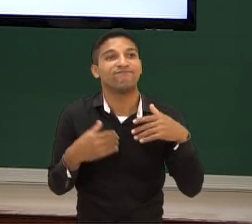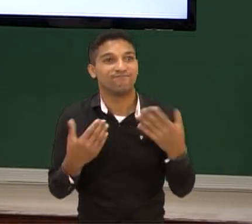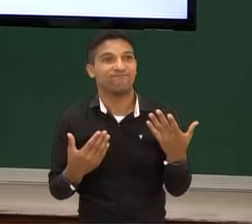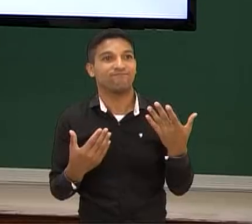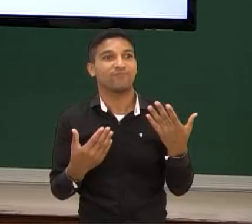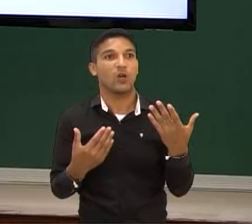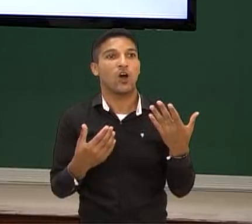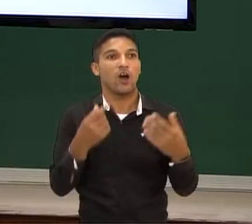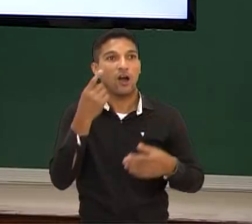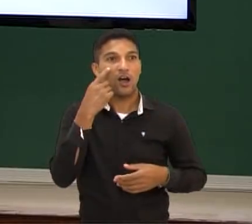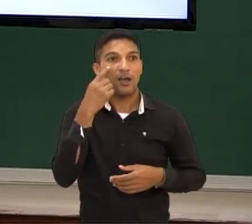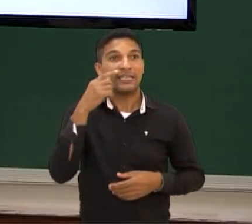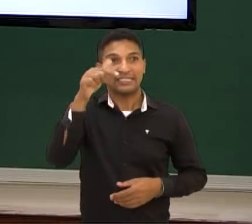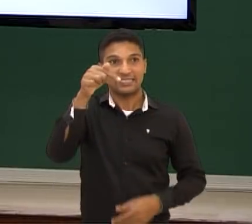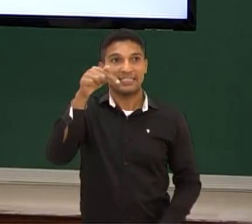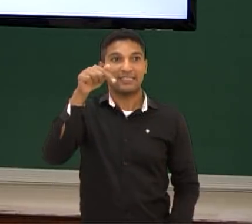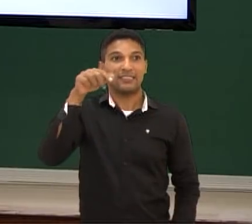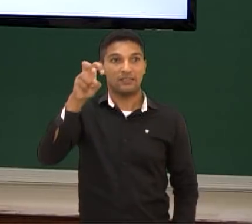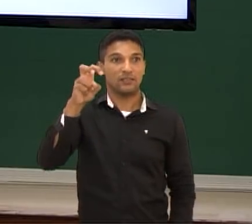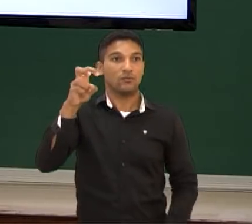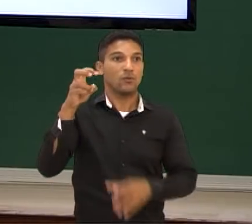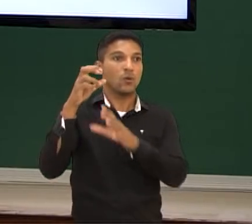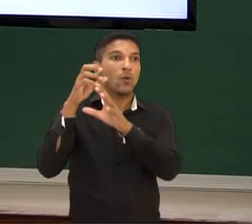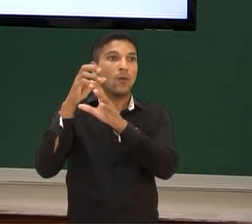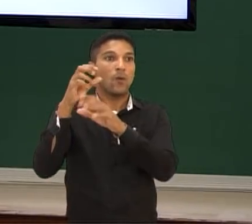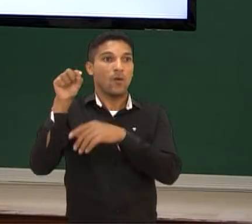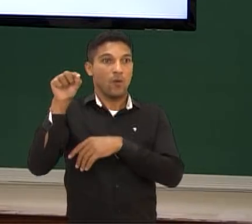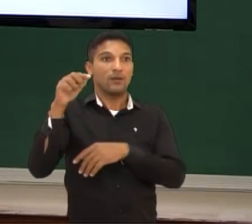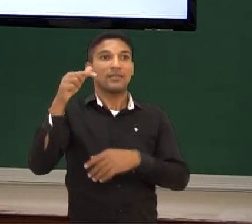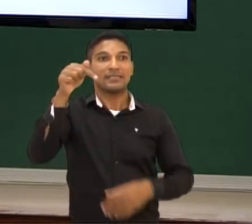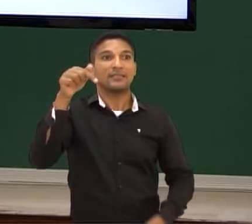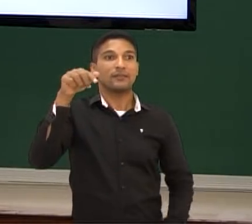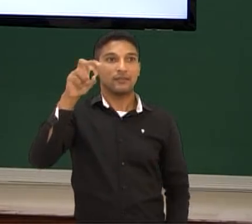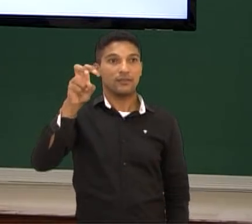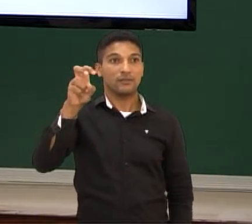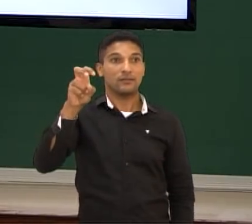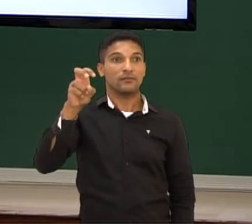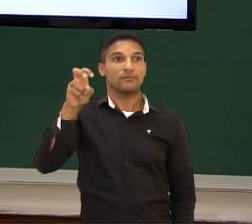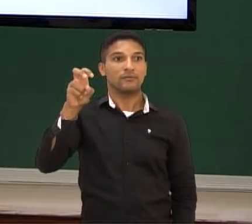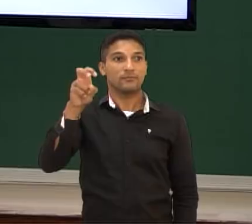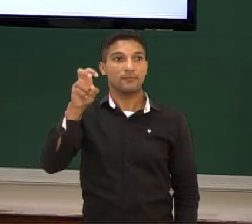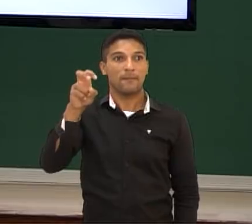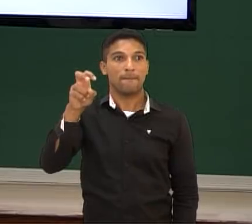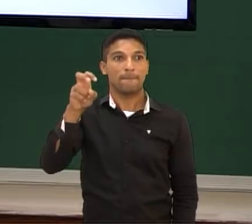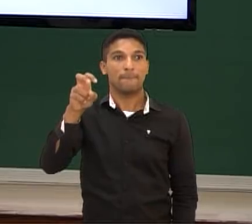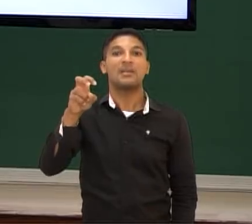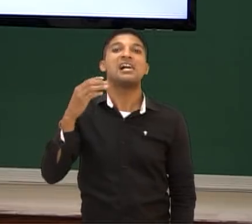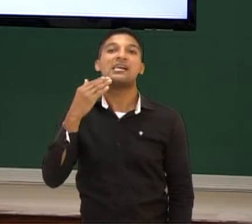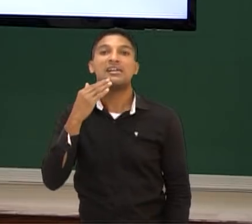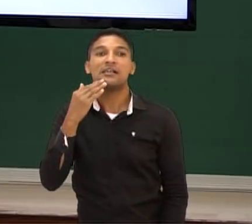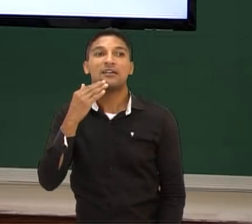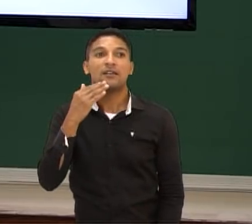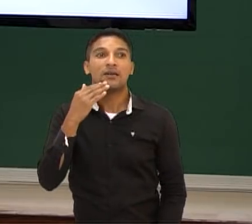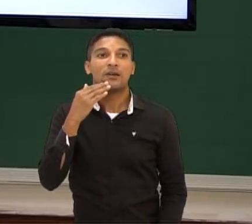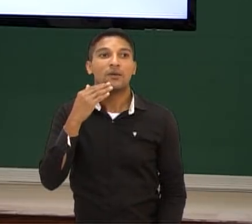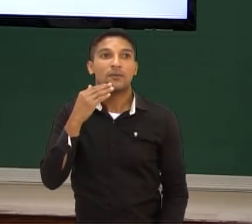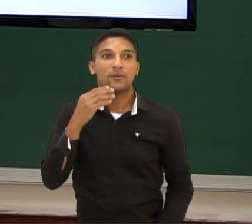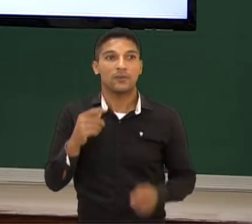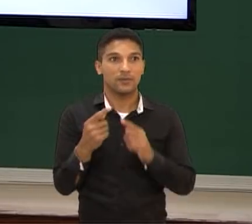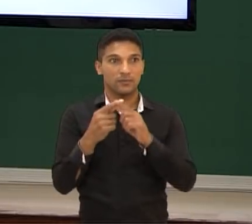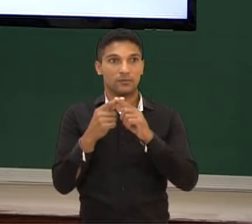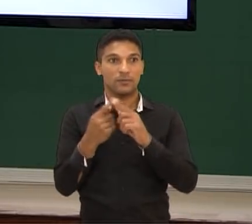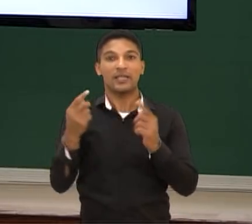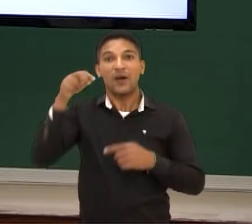de N? Ou seja, qual o total de brinquedos que a fábrica produziu,